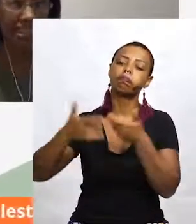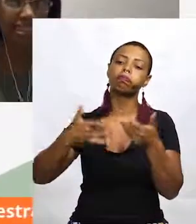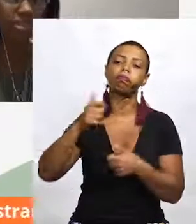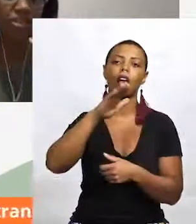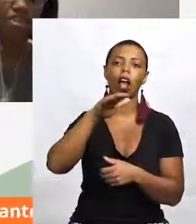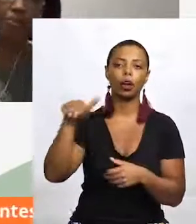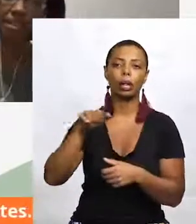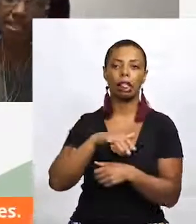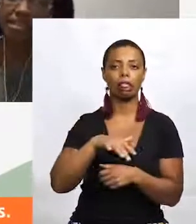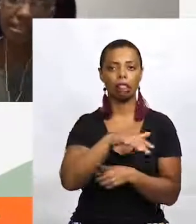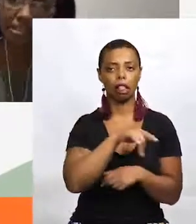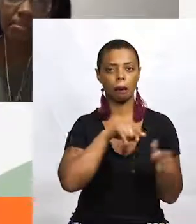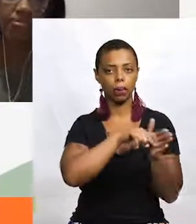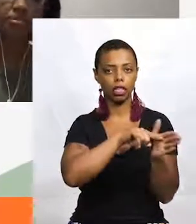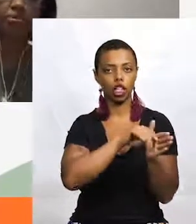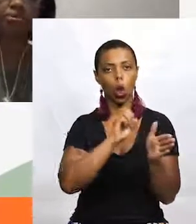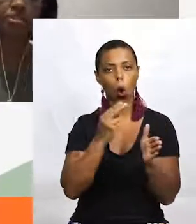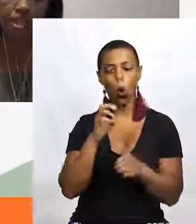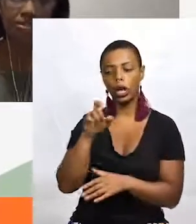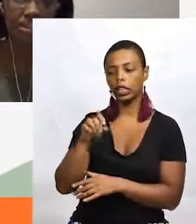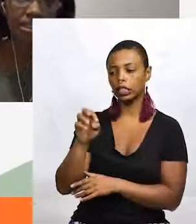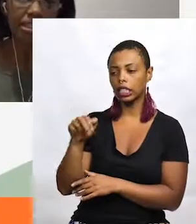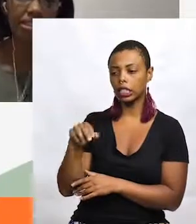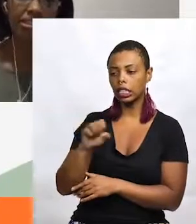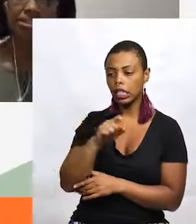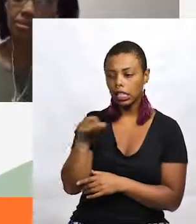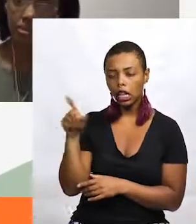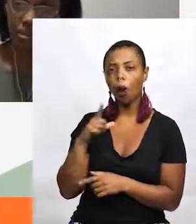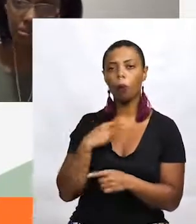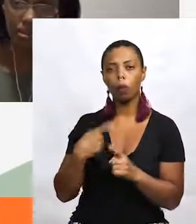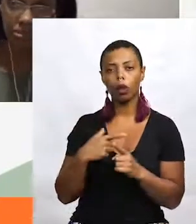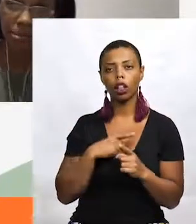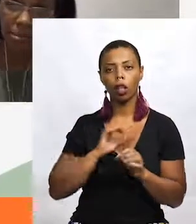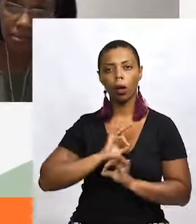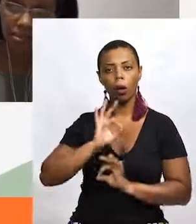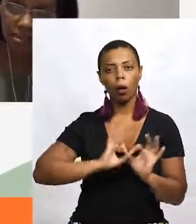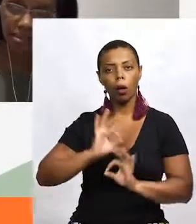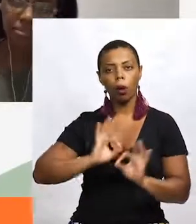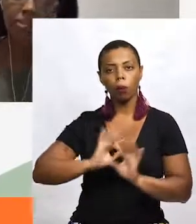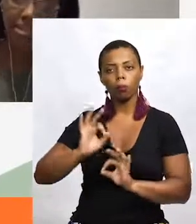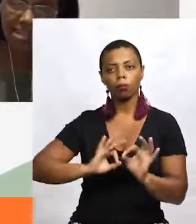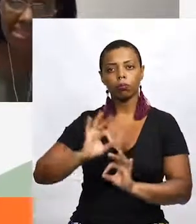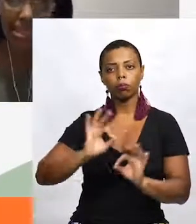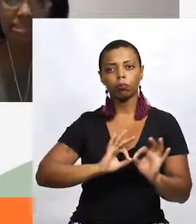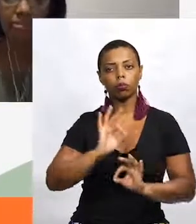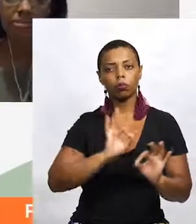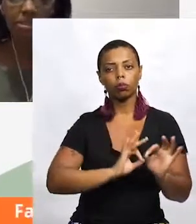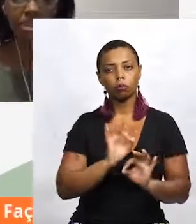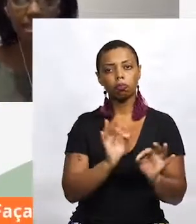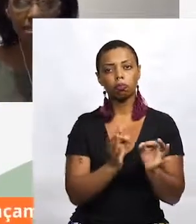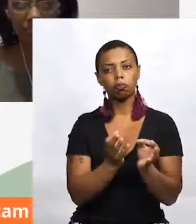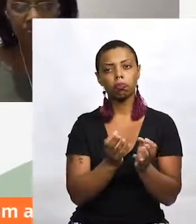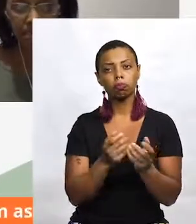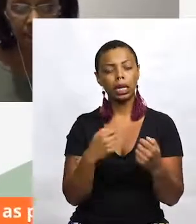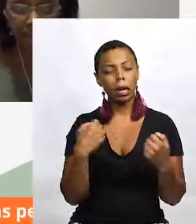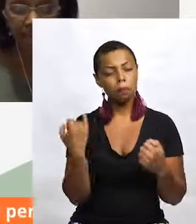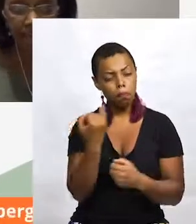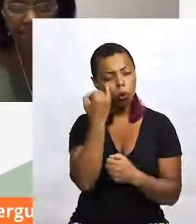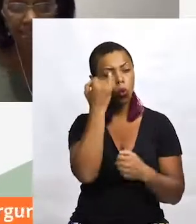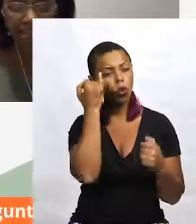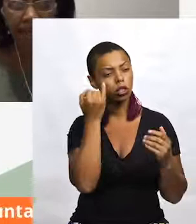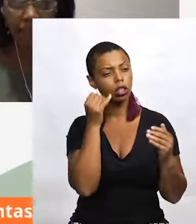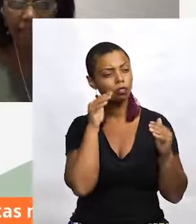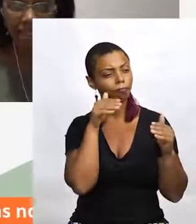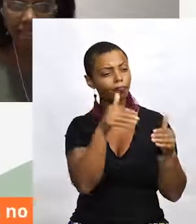parte de pesquisa, ou seja na parte de extensão, são os meus projetos que são tão essenciais para a sociedade,